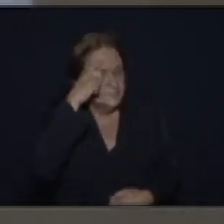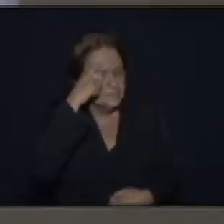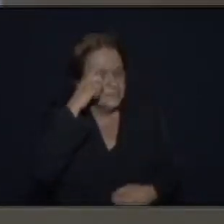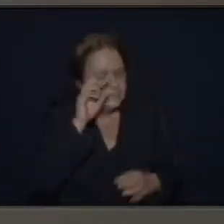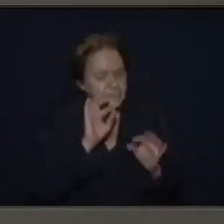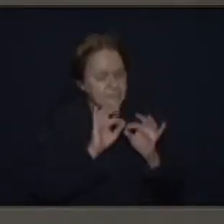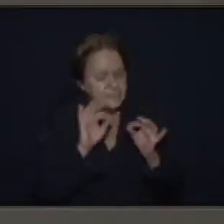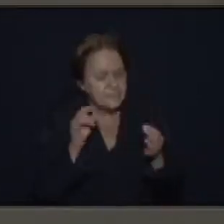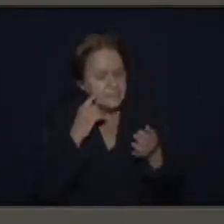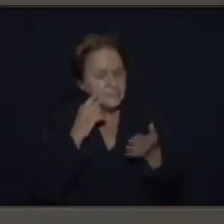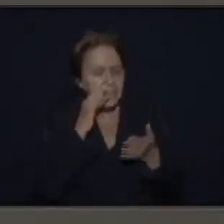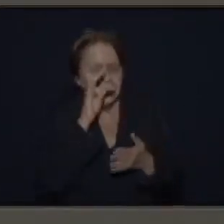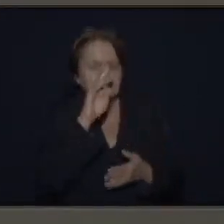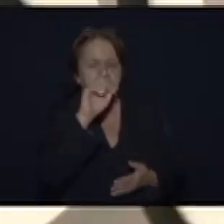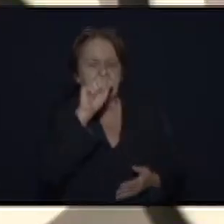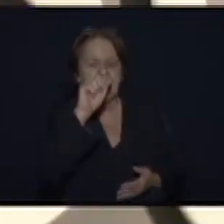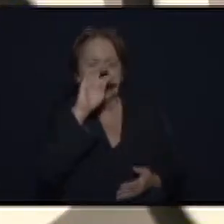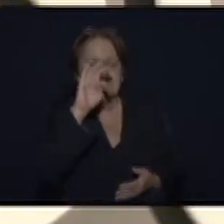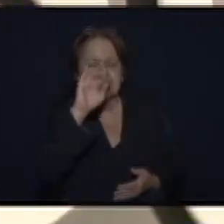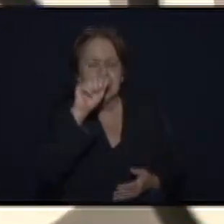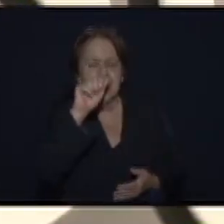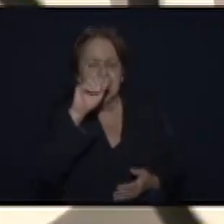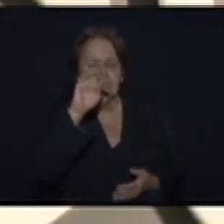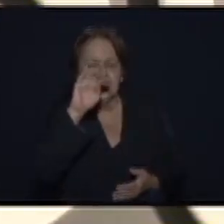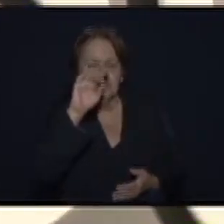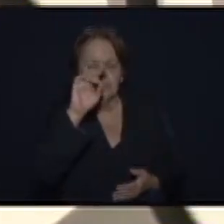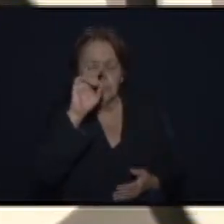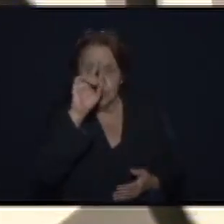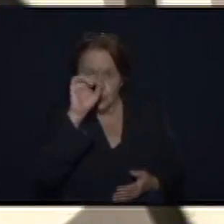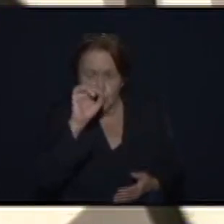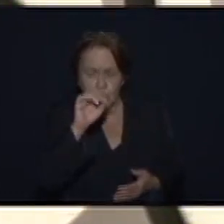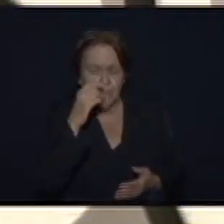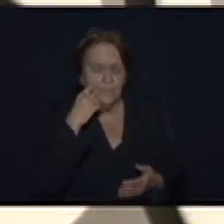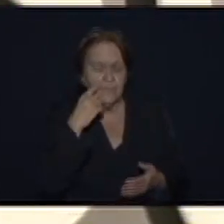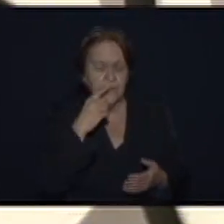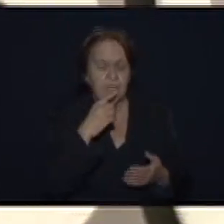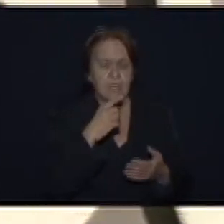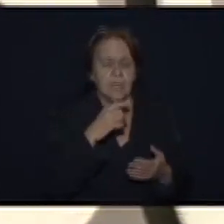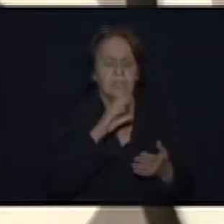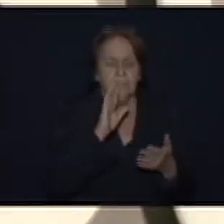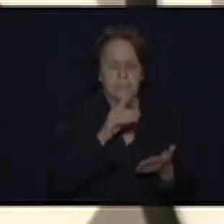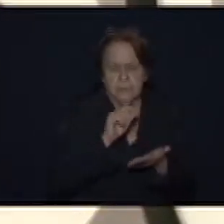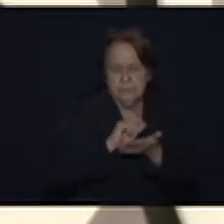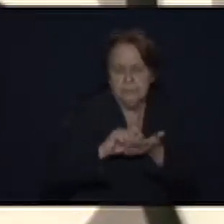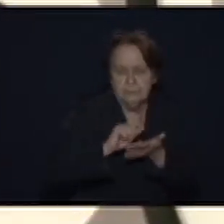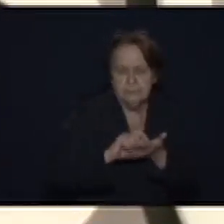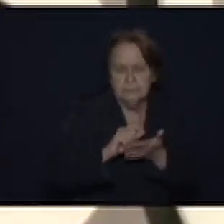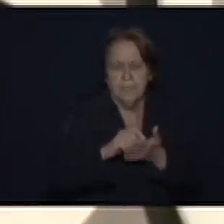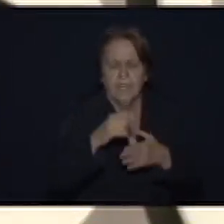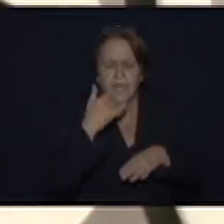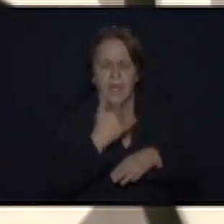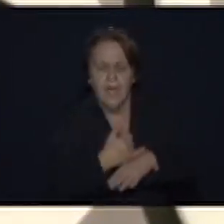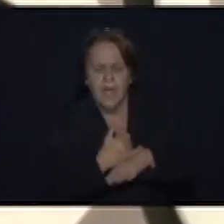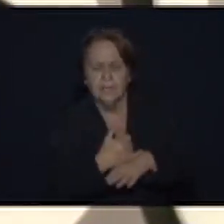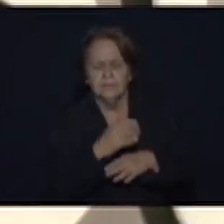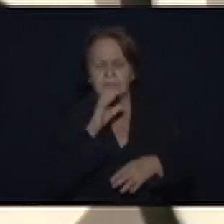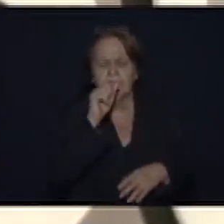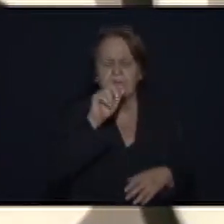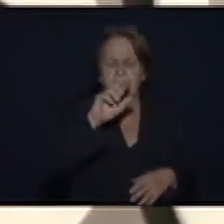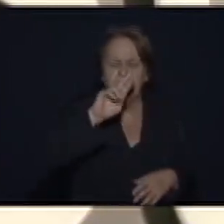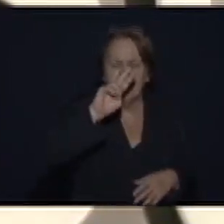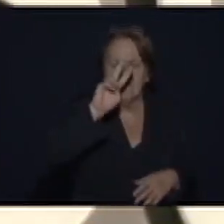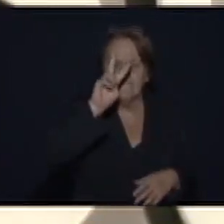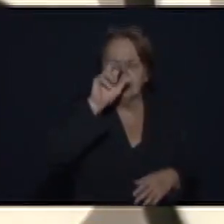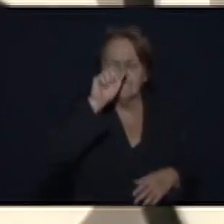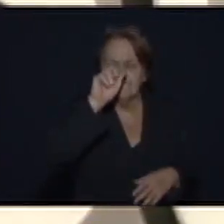tratado tratado do aço e carvão Europa e vai terminar em 2002 com a criação de uma moeda única